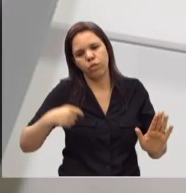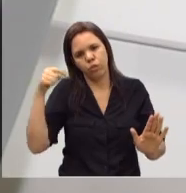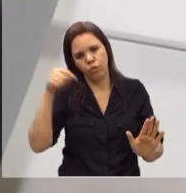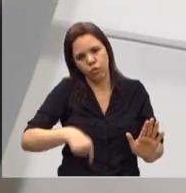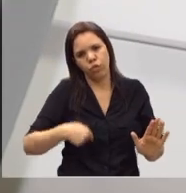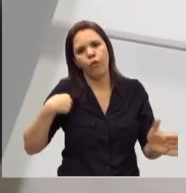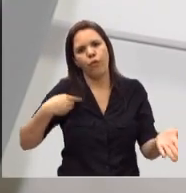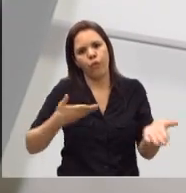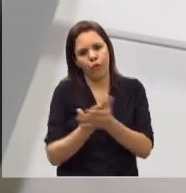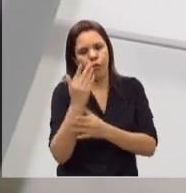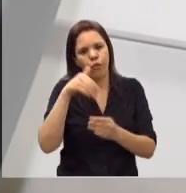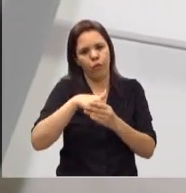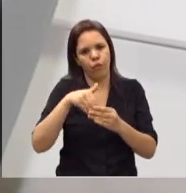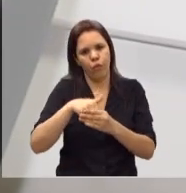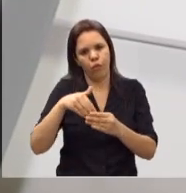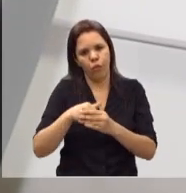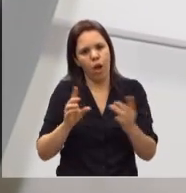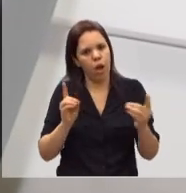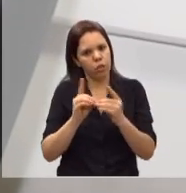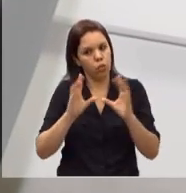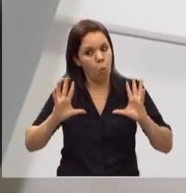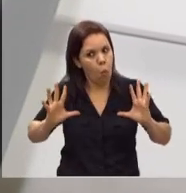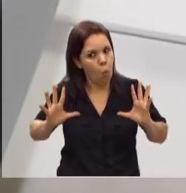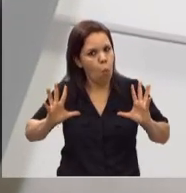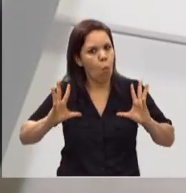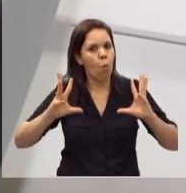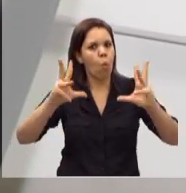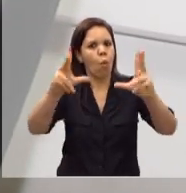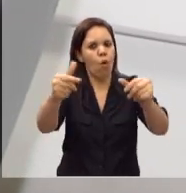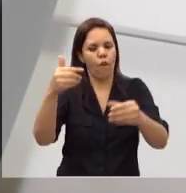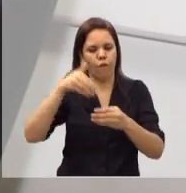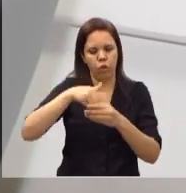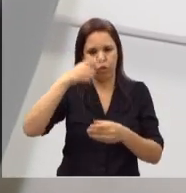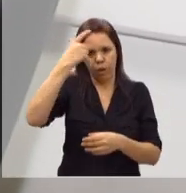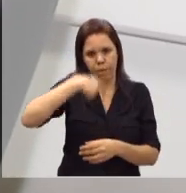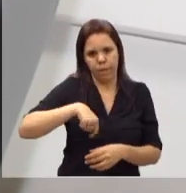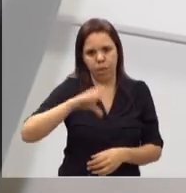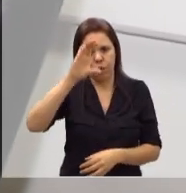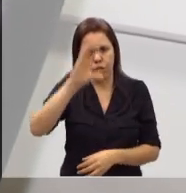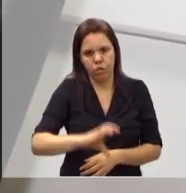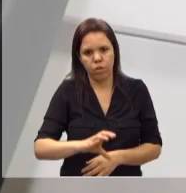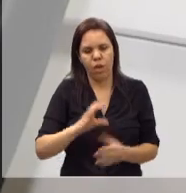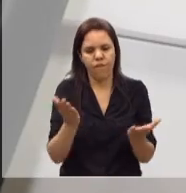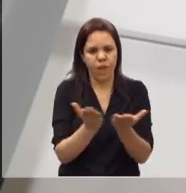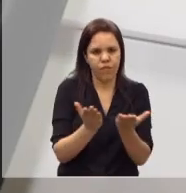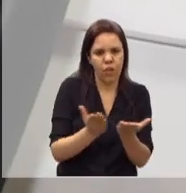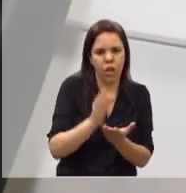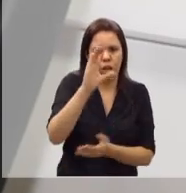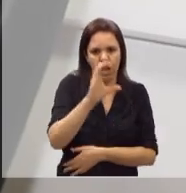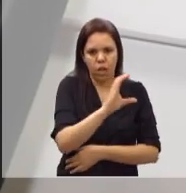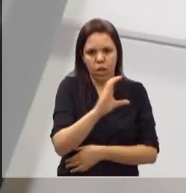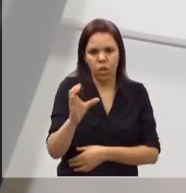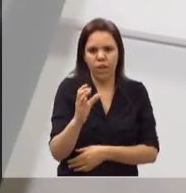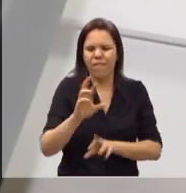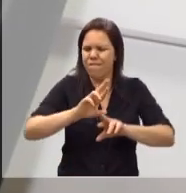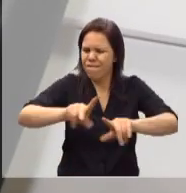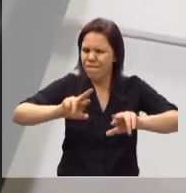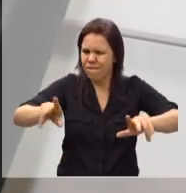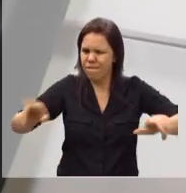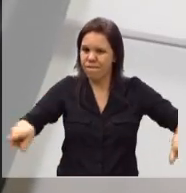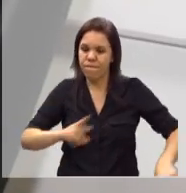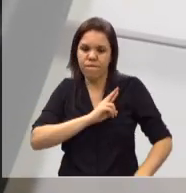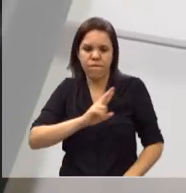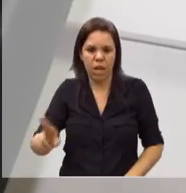eu fui eleito para atender o todo. Votou em mim o cidadão evangélico, católico, de outras